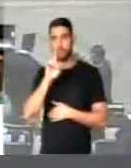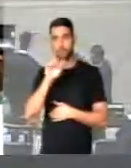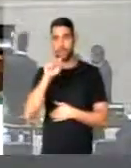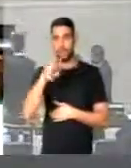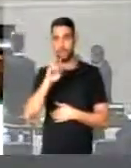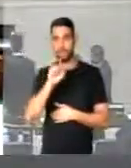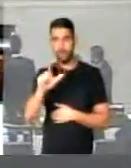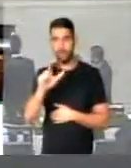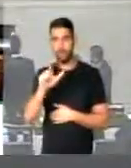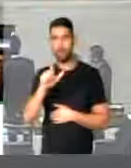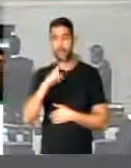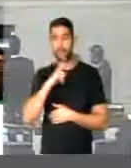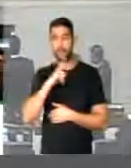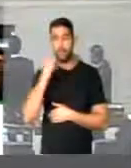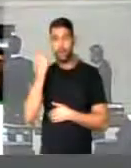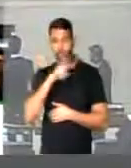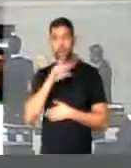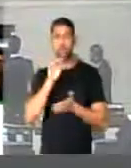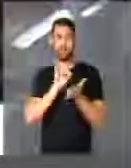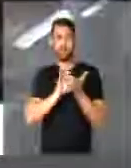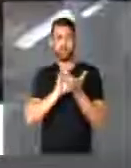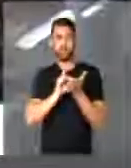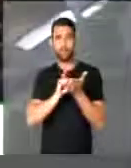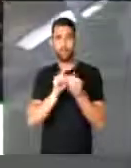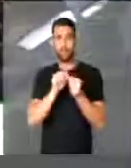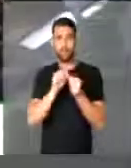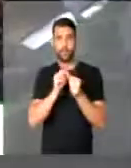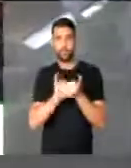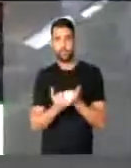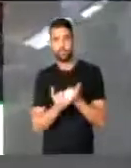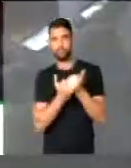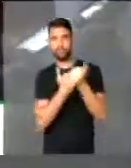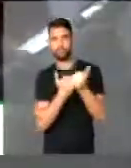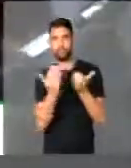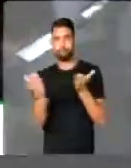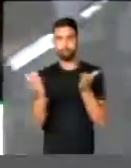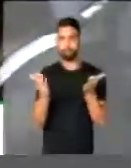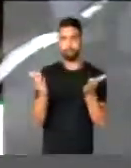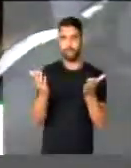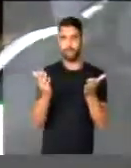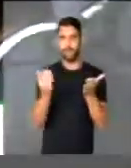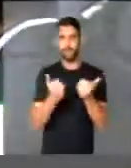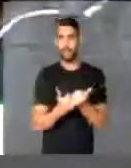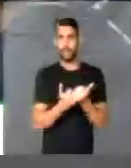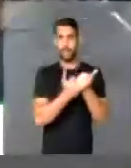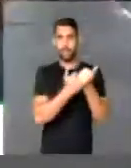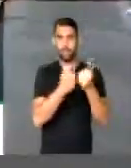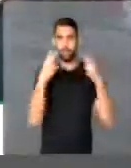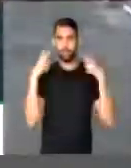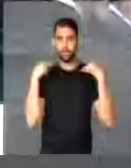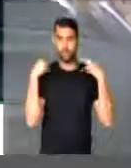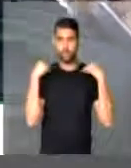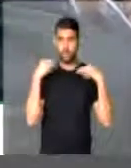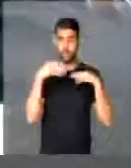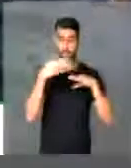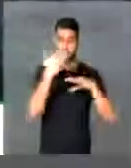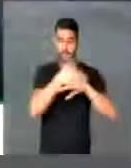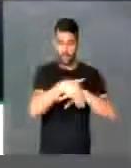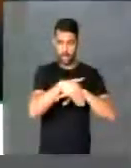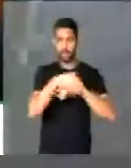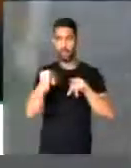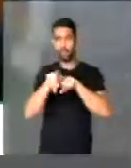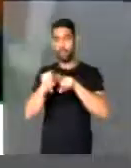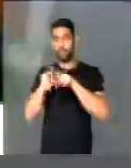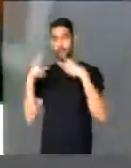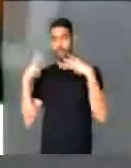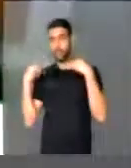Coelho, ele conseguiu agradar ao mesmo tempo os motoristas de táxi e